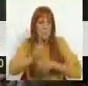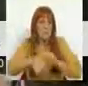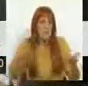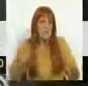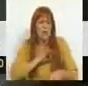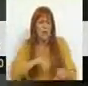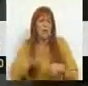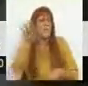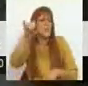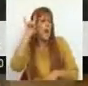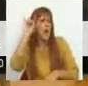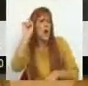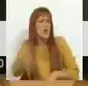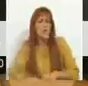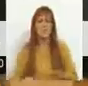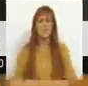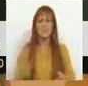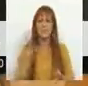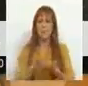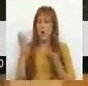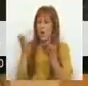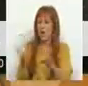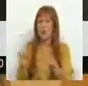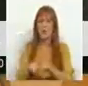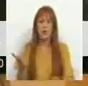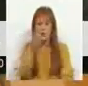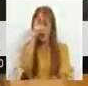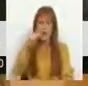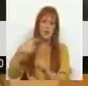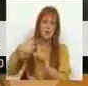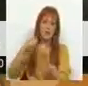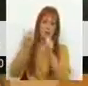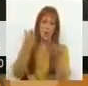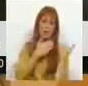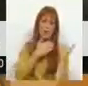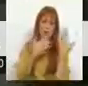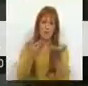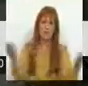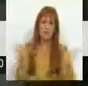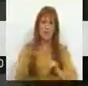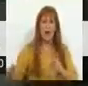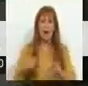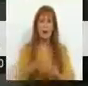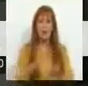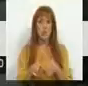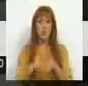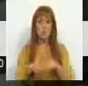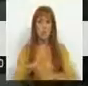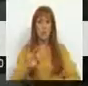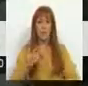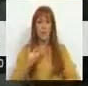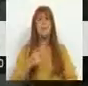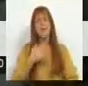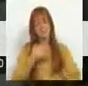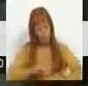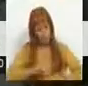exatamente onde é que o seu deputado foi buscar essa ideia. É um mero auxílio, é um esforço benigno, de responsável e apresentado pelo Grupo Parlamentar do PSD